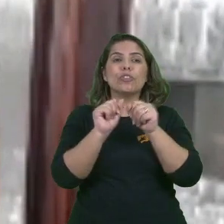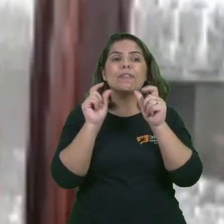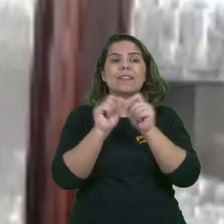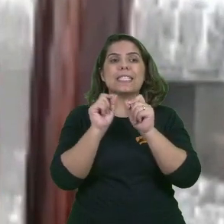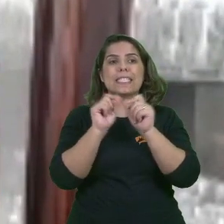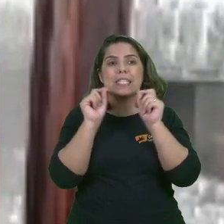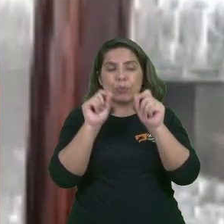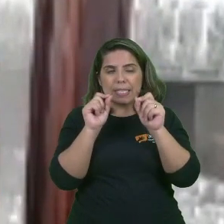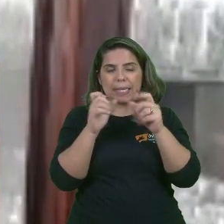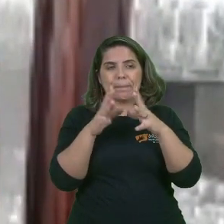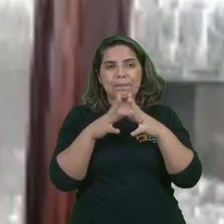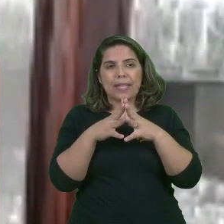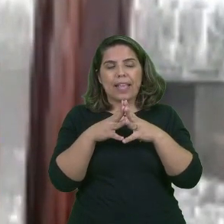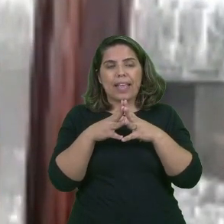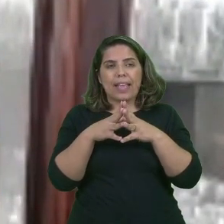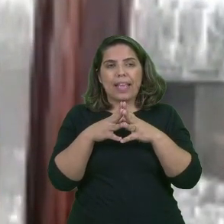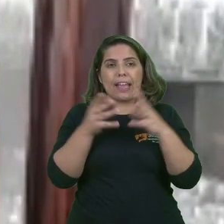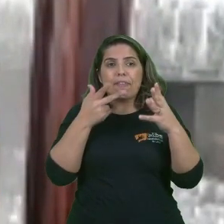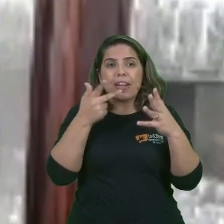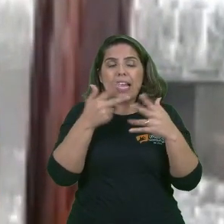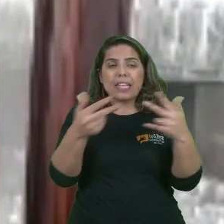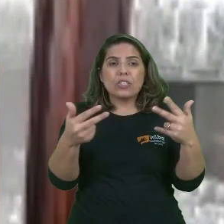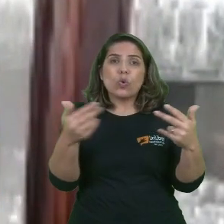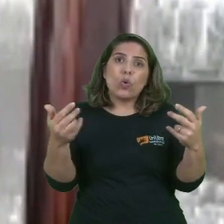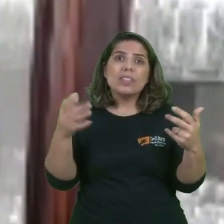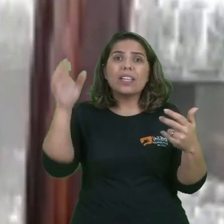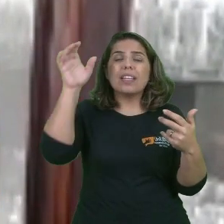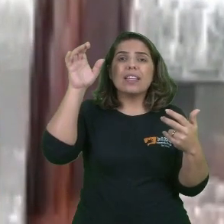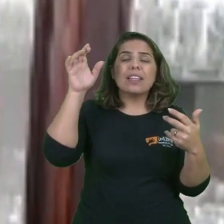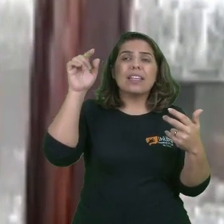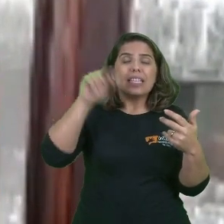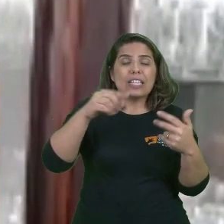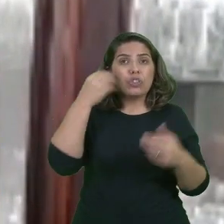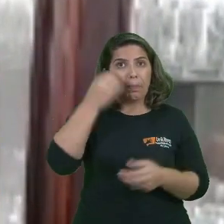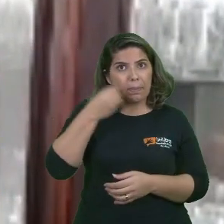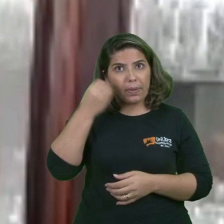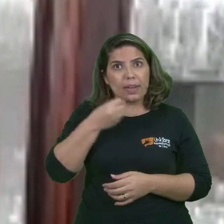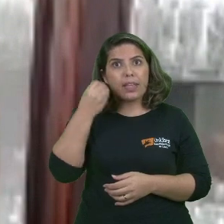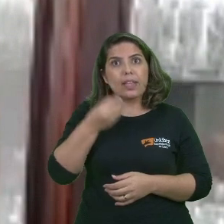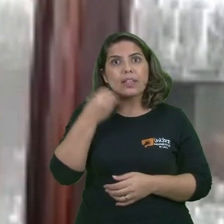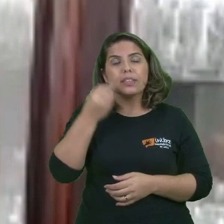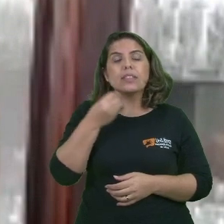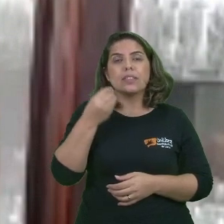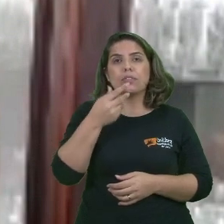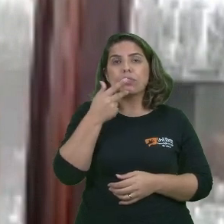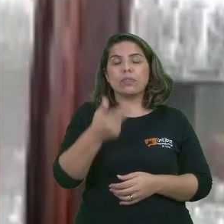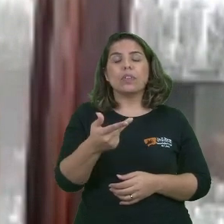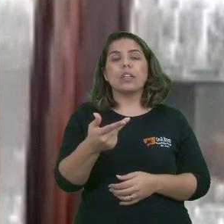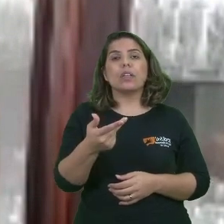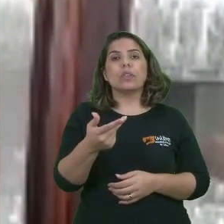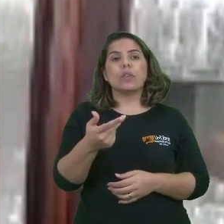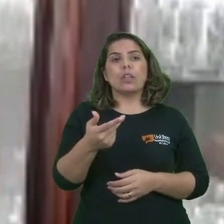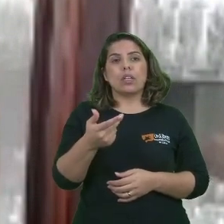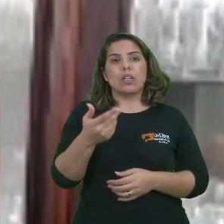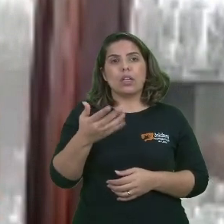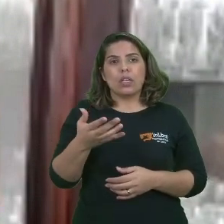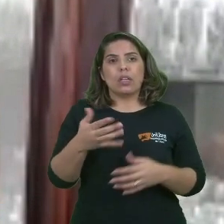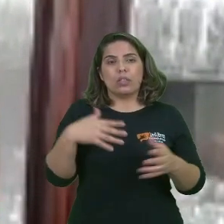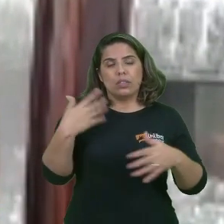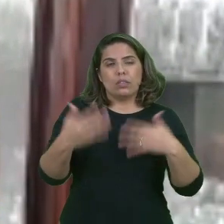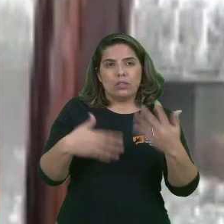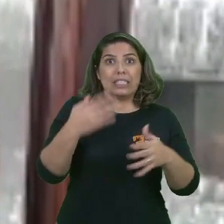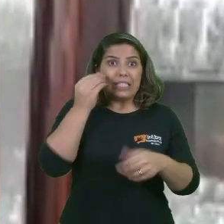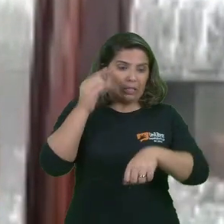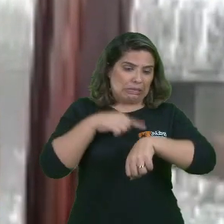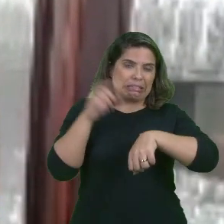ainda em relação a esses pontos que a gente A partir dessa experiência bonitinho correndo um